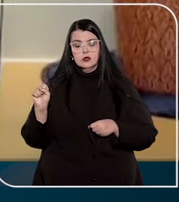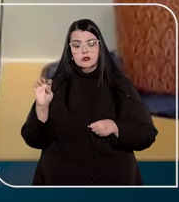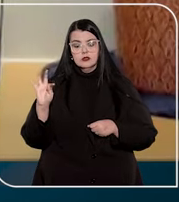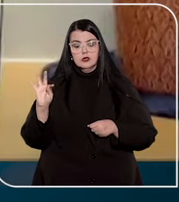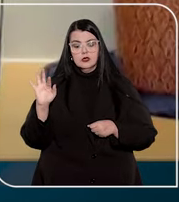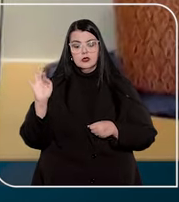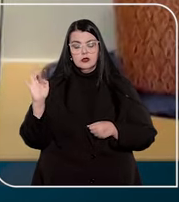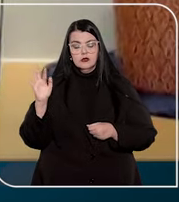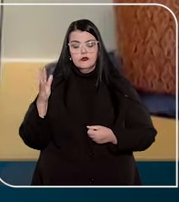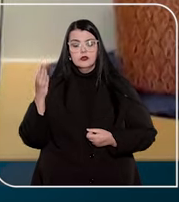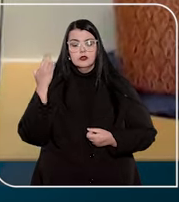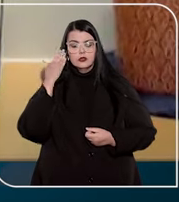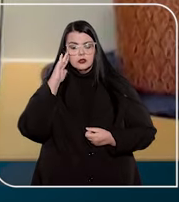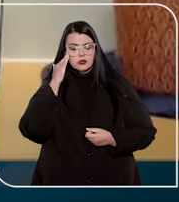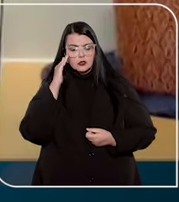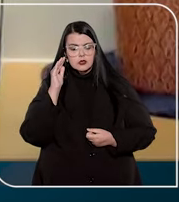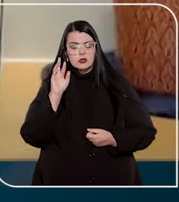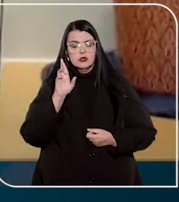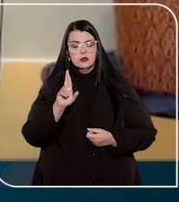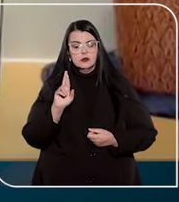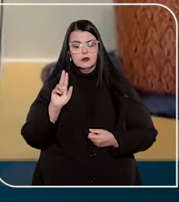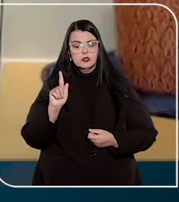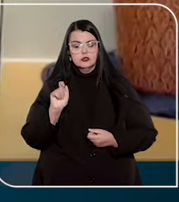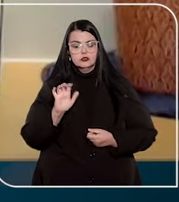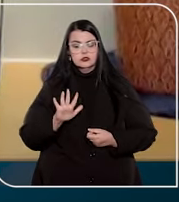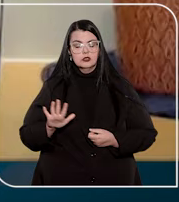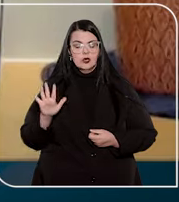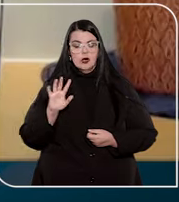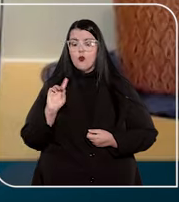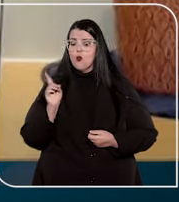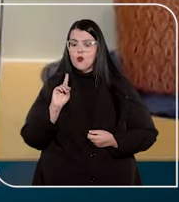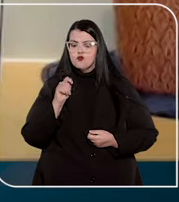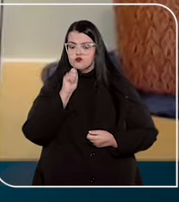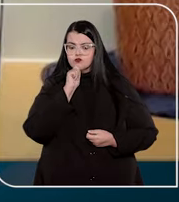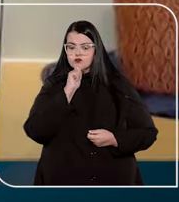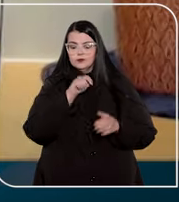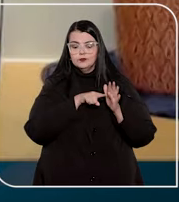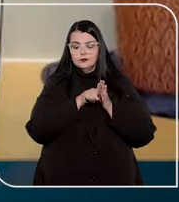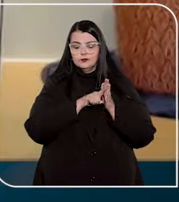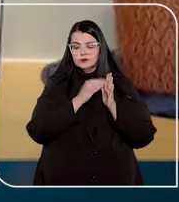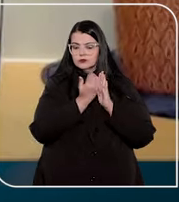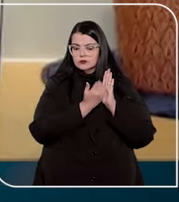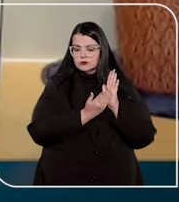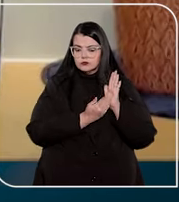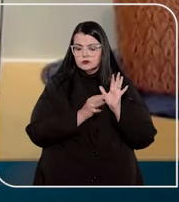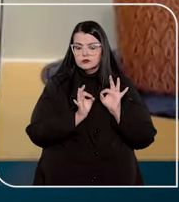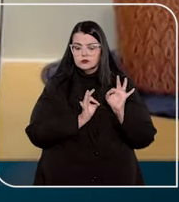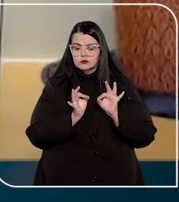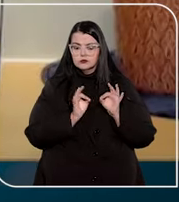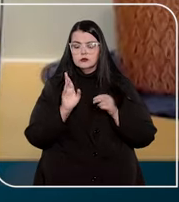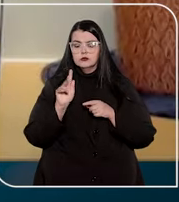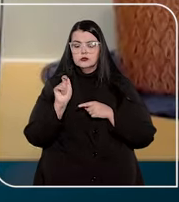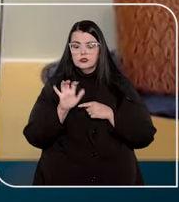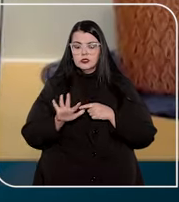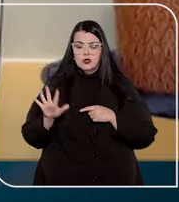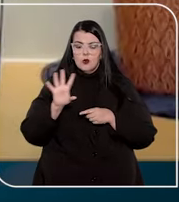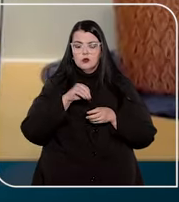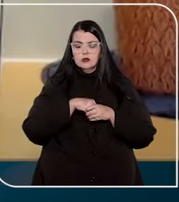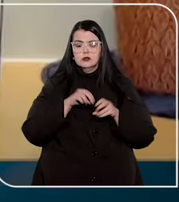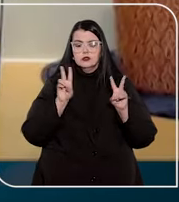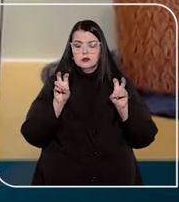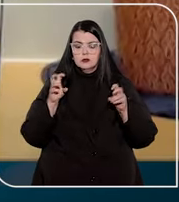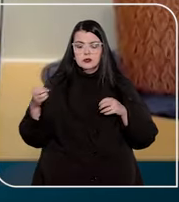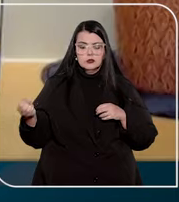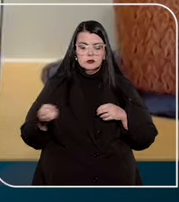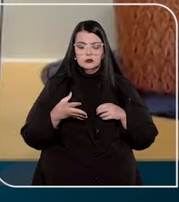tem repercussão geral, ou quando a matéria não foi analisada ainda sob a ótica da repercussão geral, uma matéria nova.